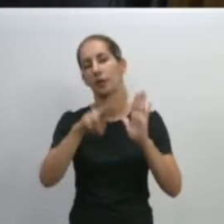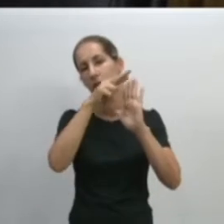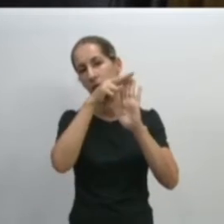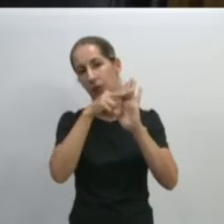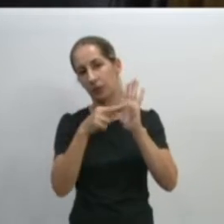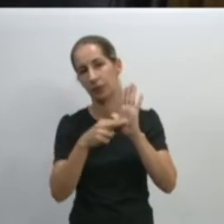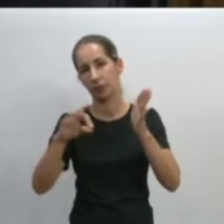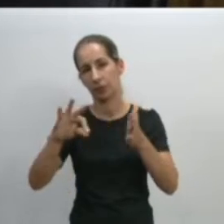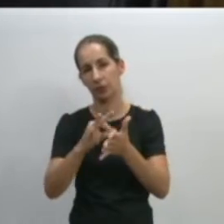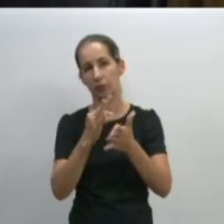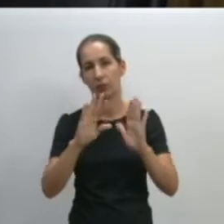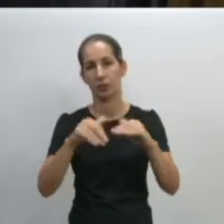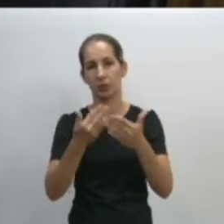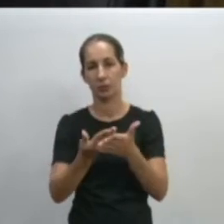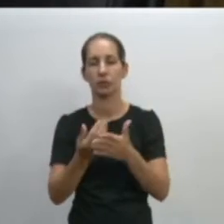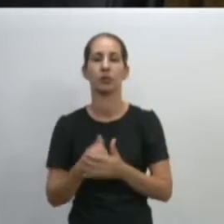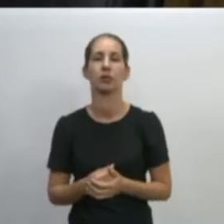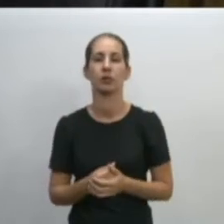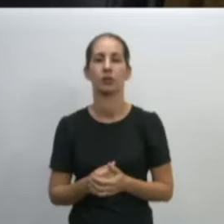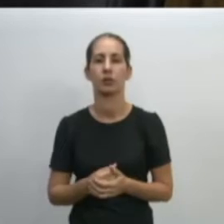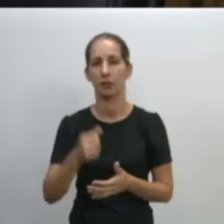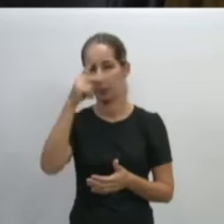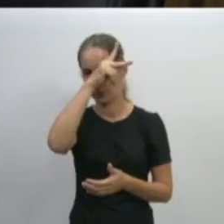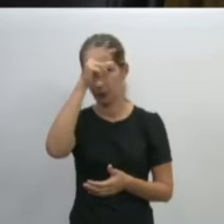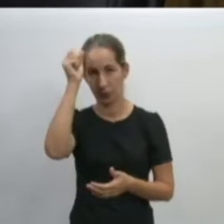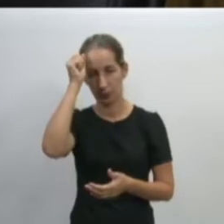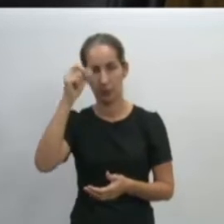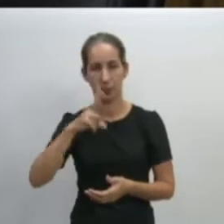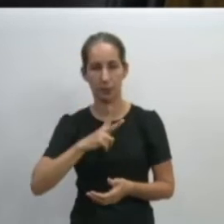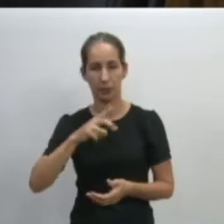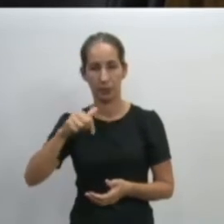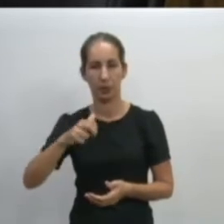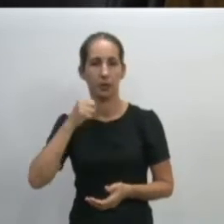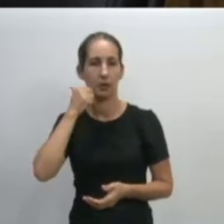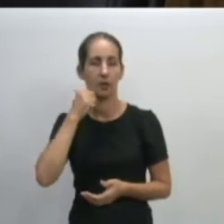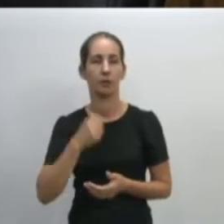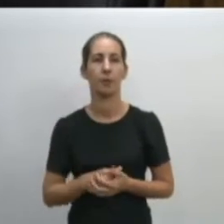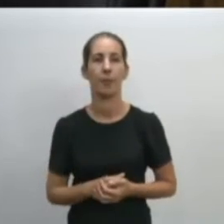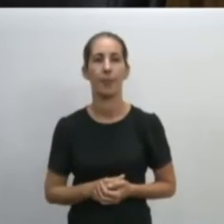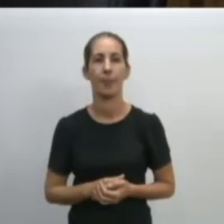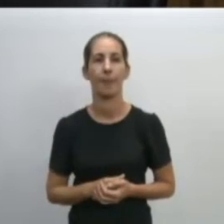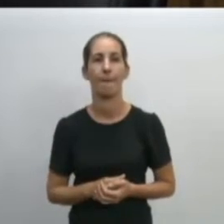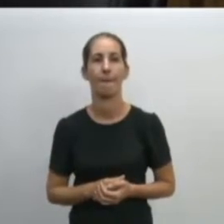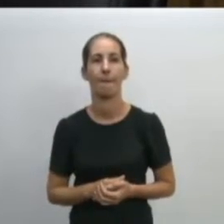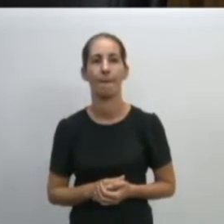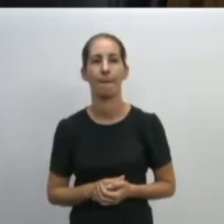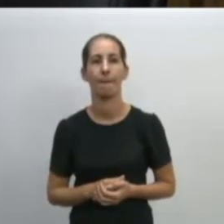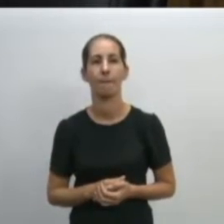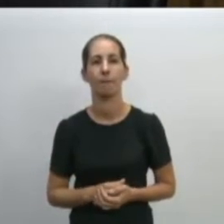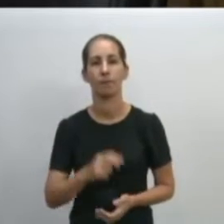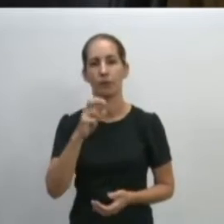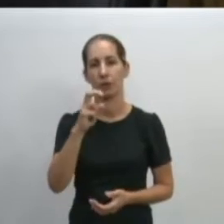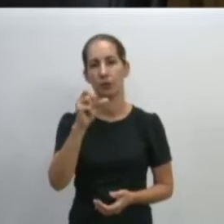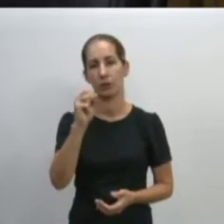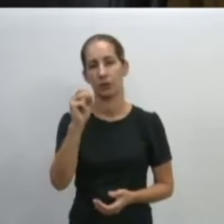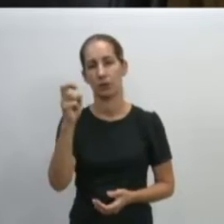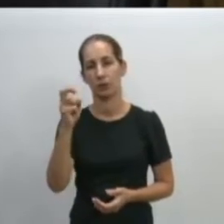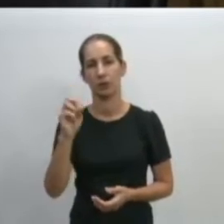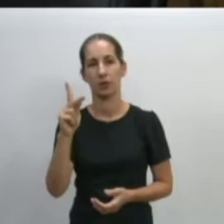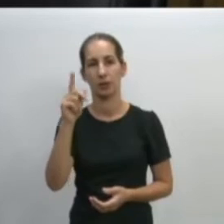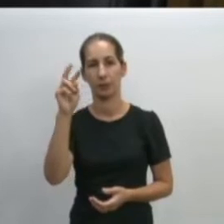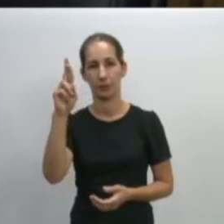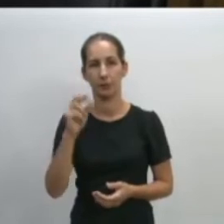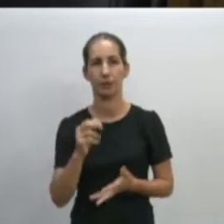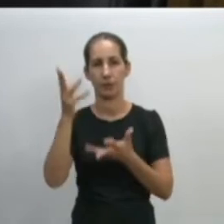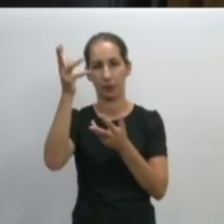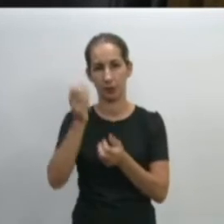regularmente matriculados nas instituições de ensino da rede pública e privada no município Natal. Projeto 585, vereador Kleber